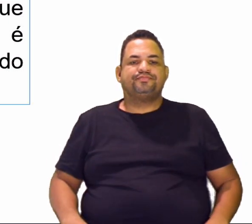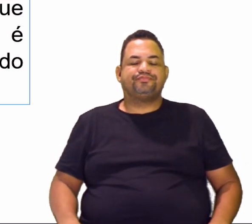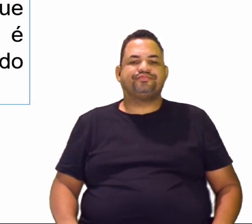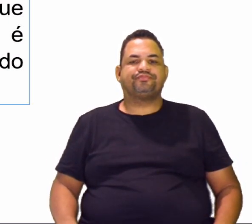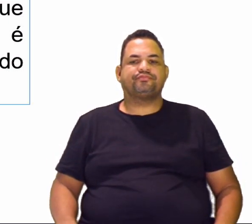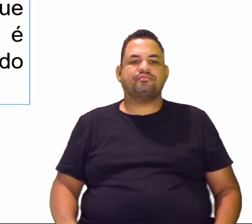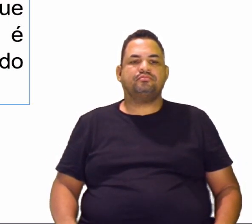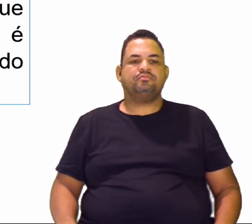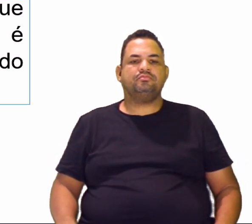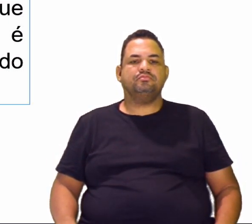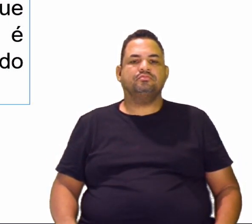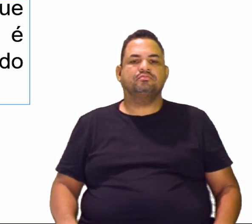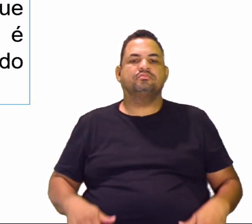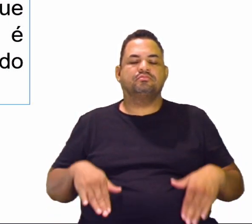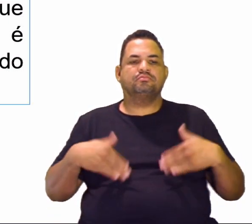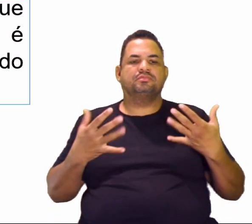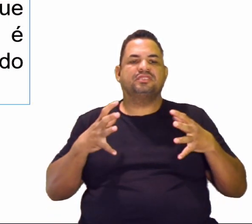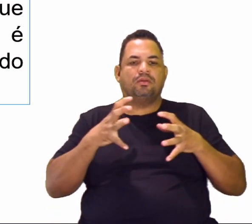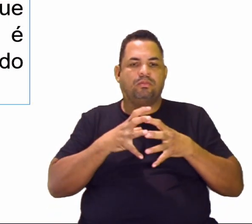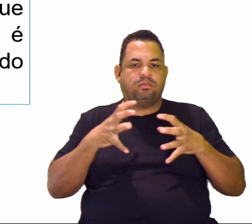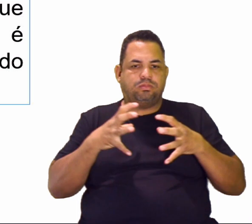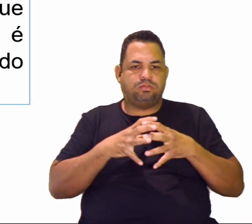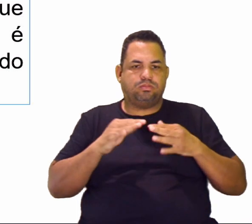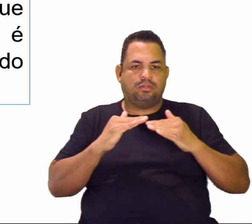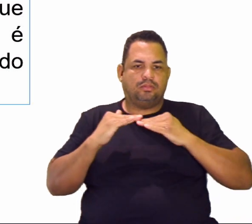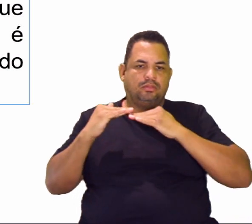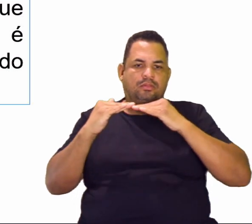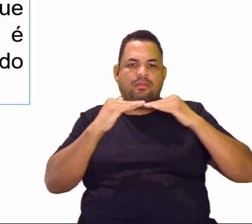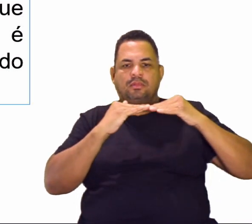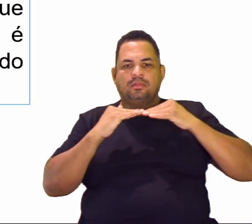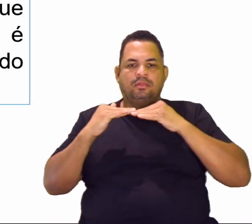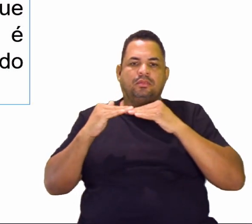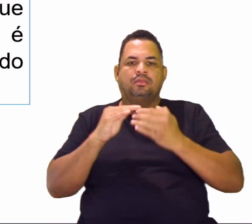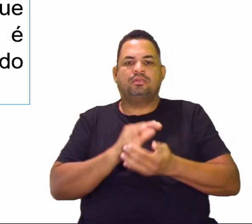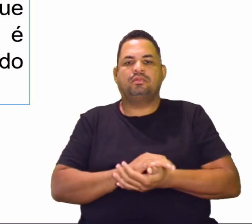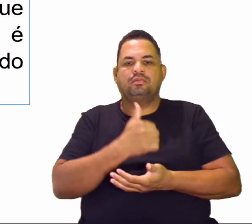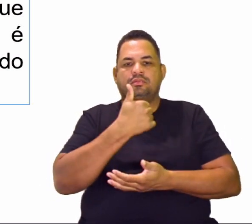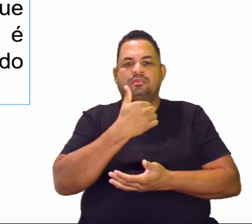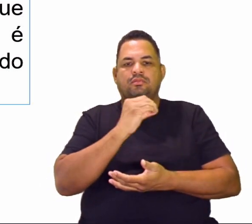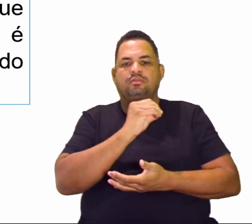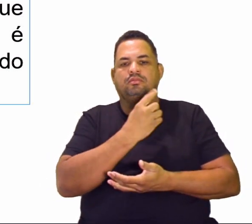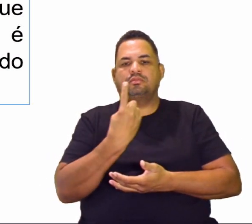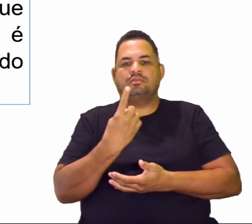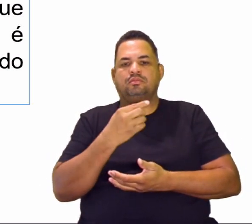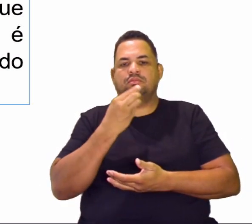aqui geralmente é quando a pressão padrão ele se encontra em